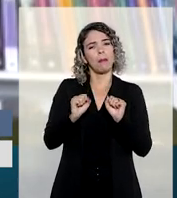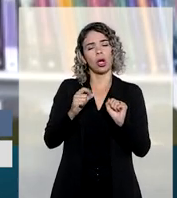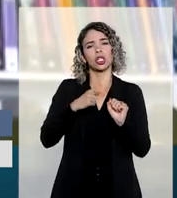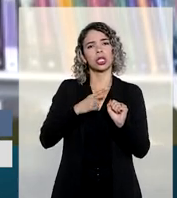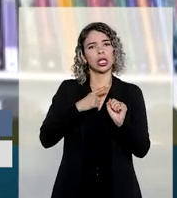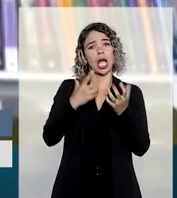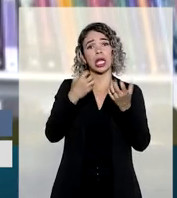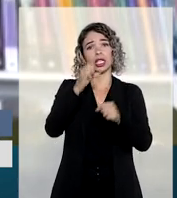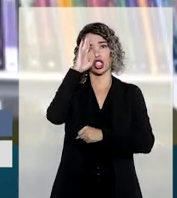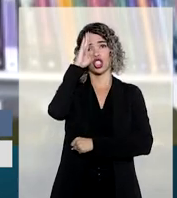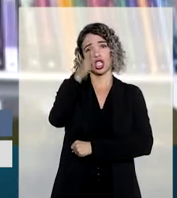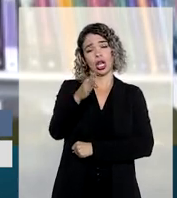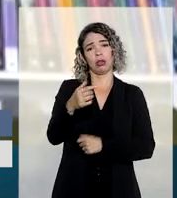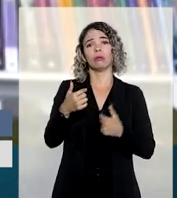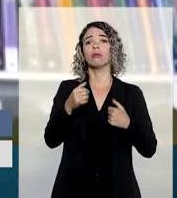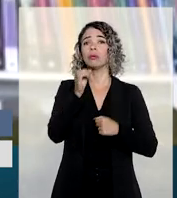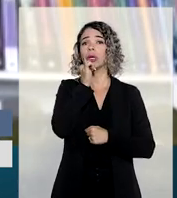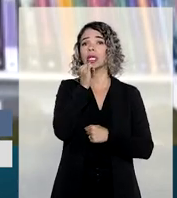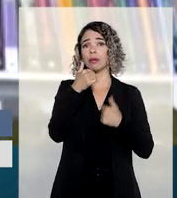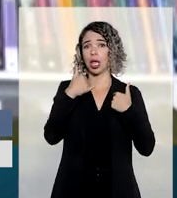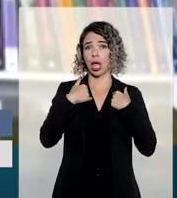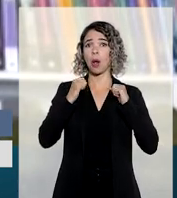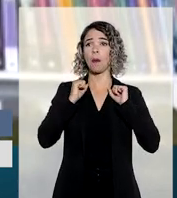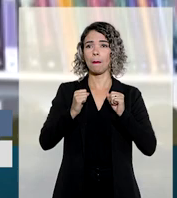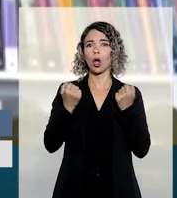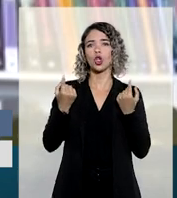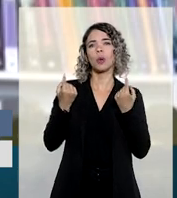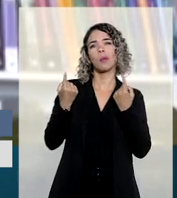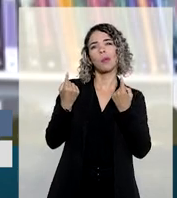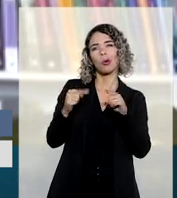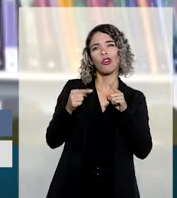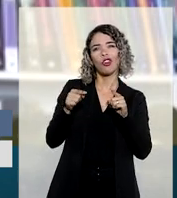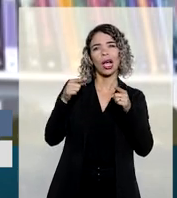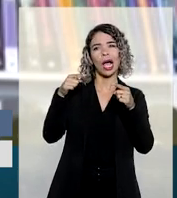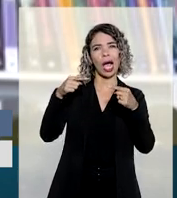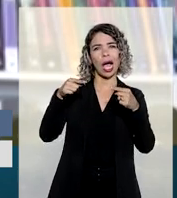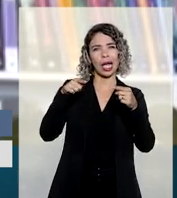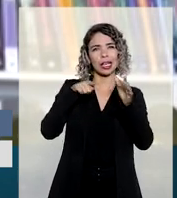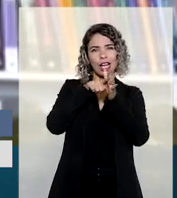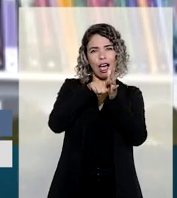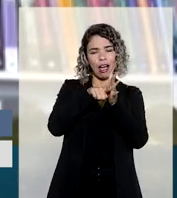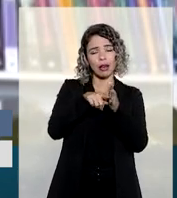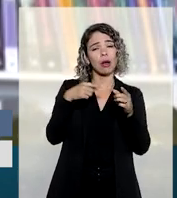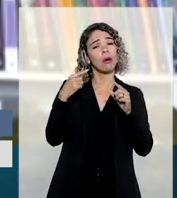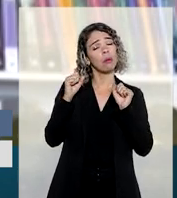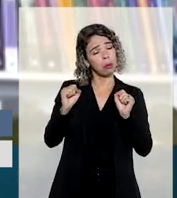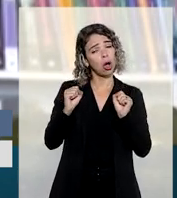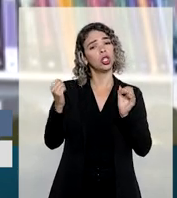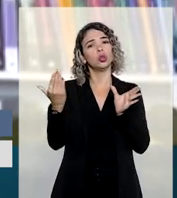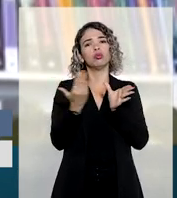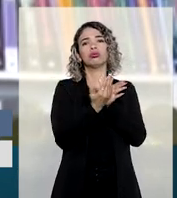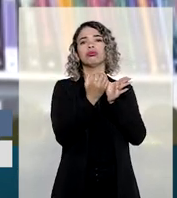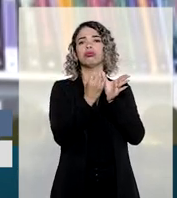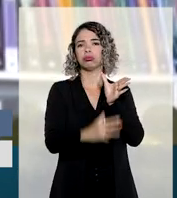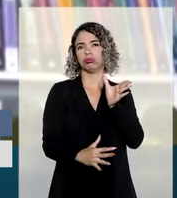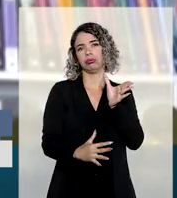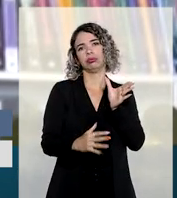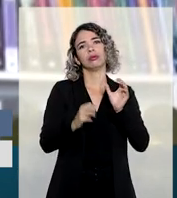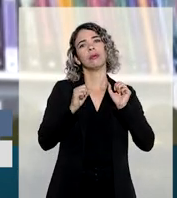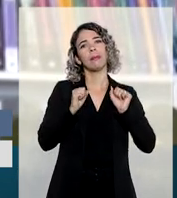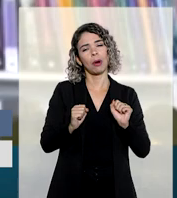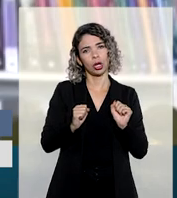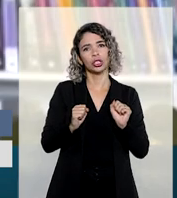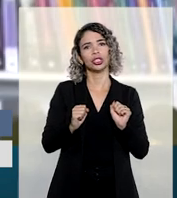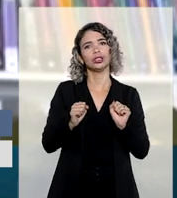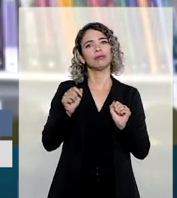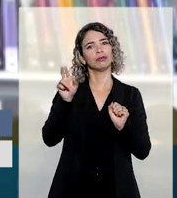parte. A princípio, eu posso provocar o exame dessas matérias por embargo de declaração. Elas podem ser provocadas a qualquer